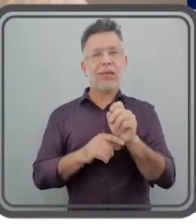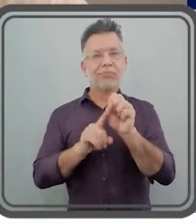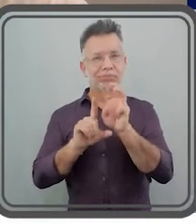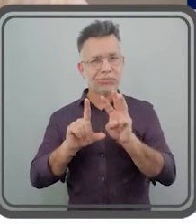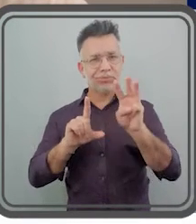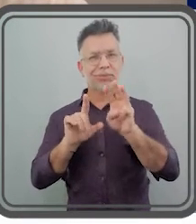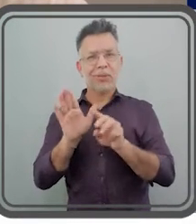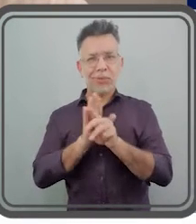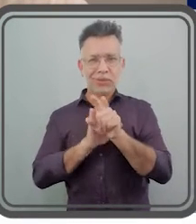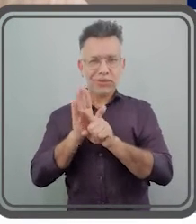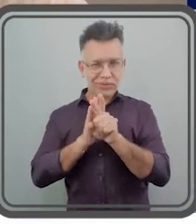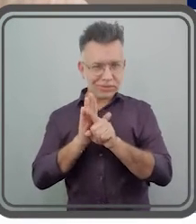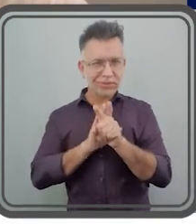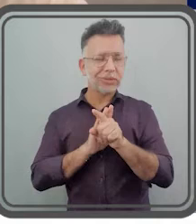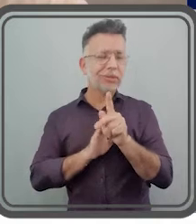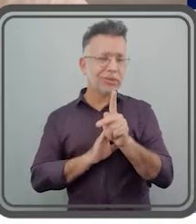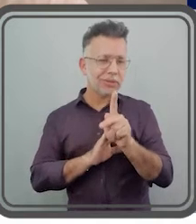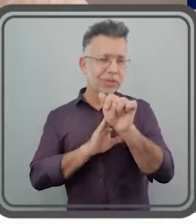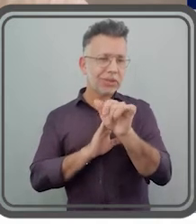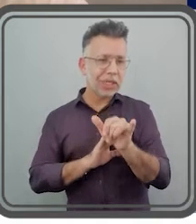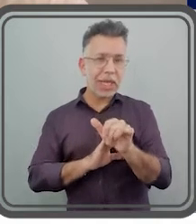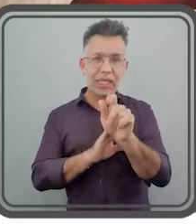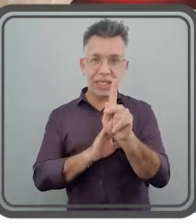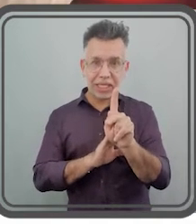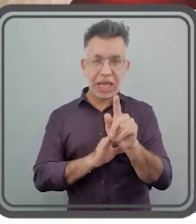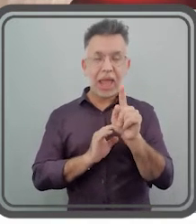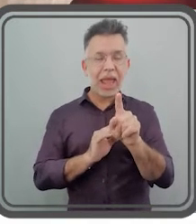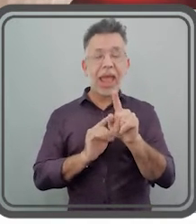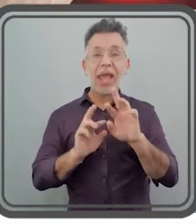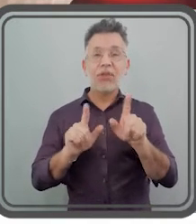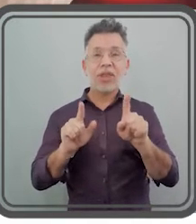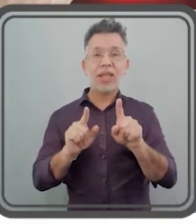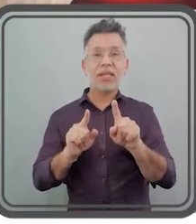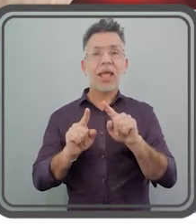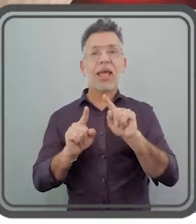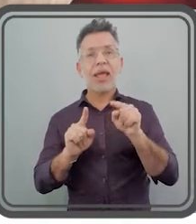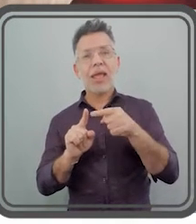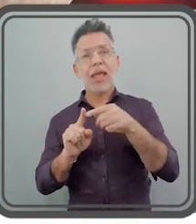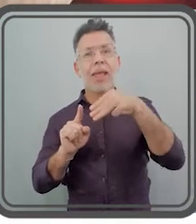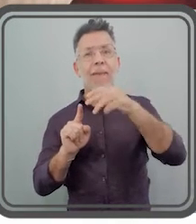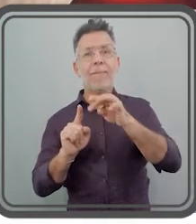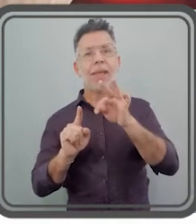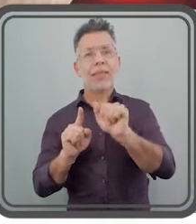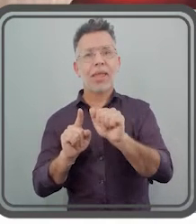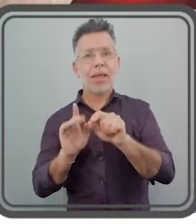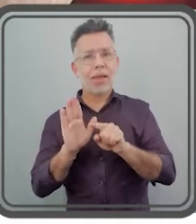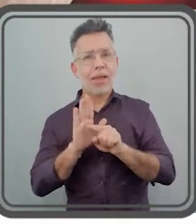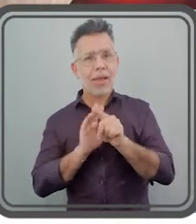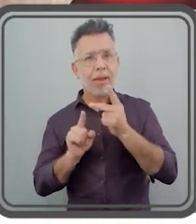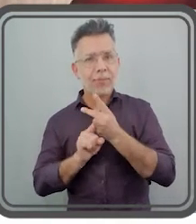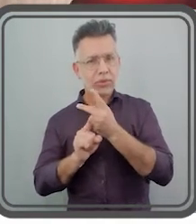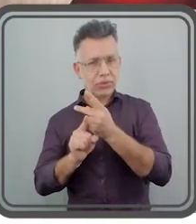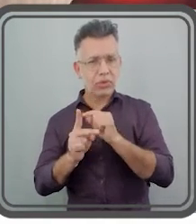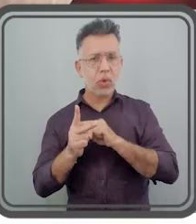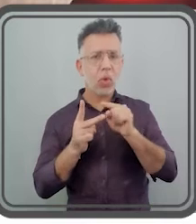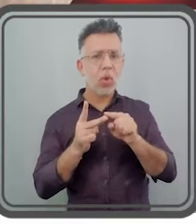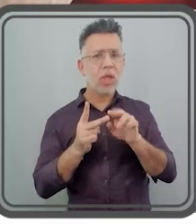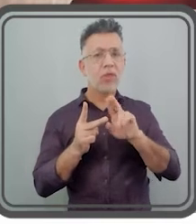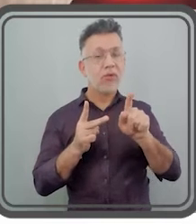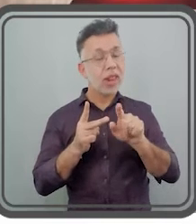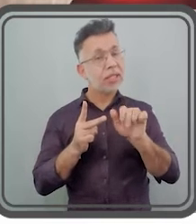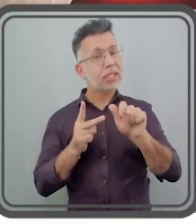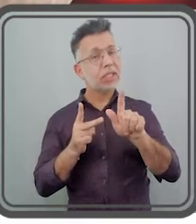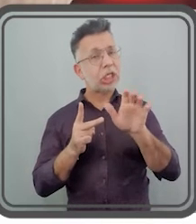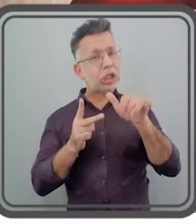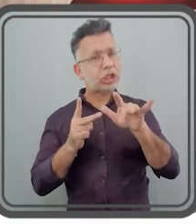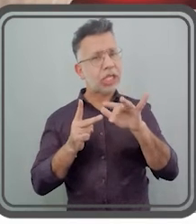acho que é legal comentar um pouquinho a diferença entre meta e agências de viagem não é buscador as pessoas acessam justamente para